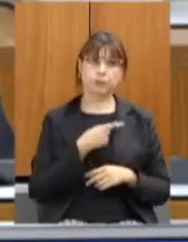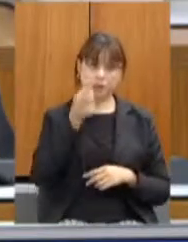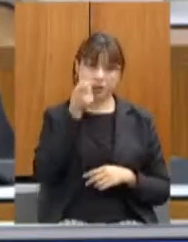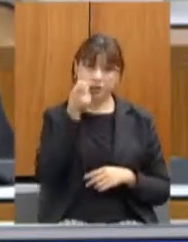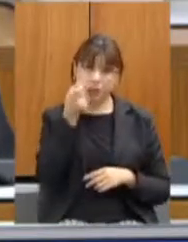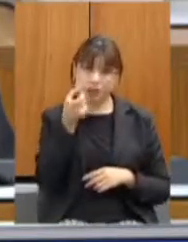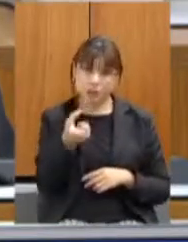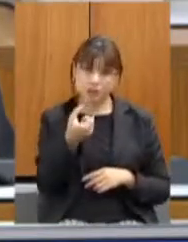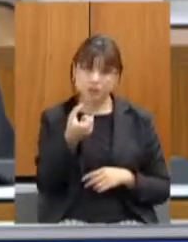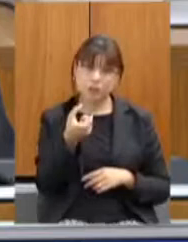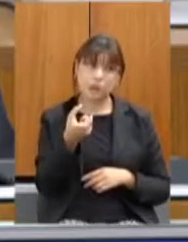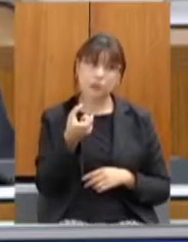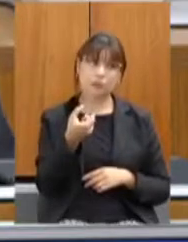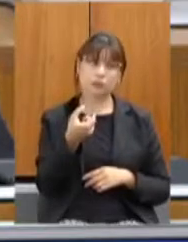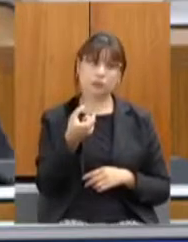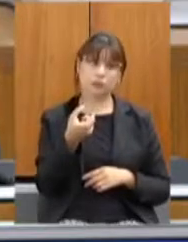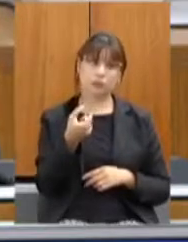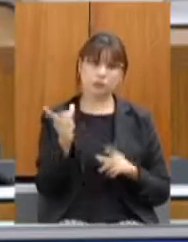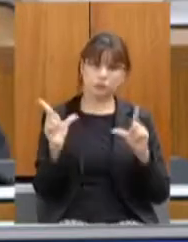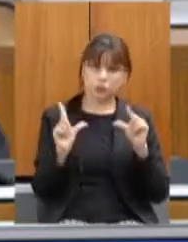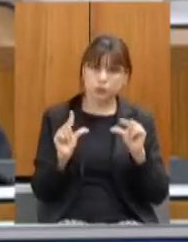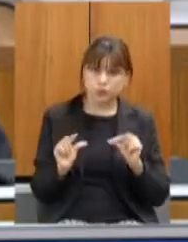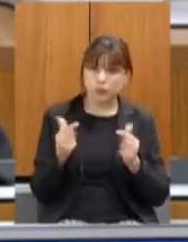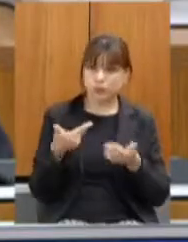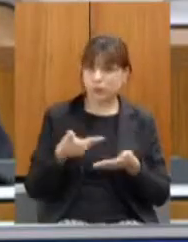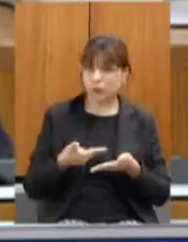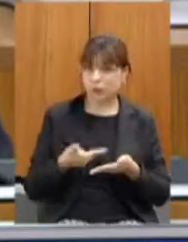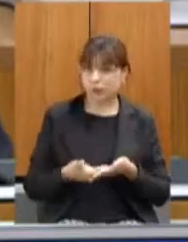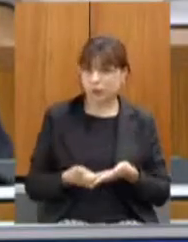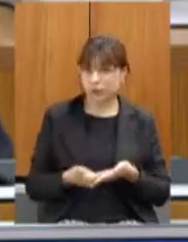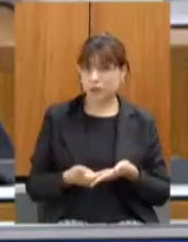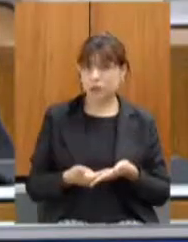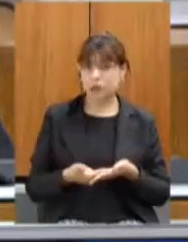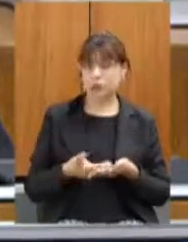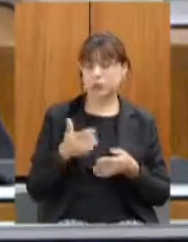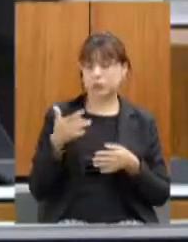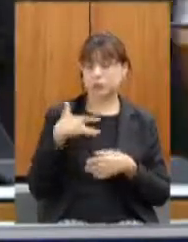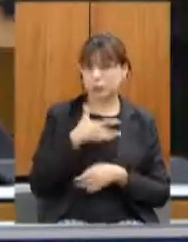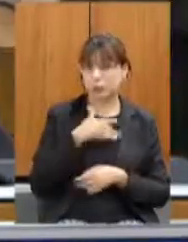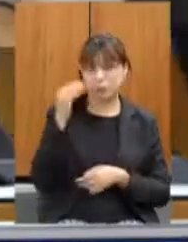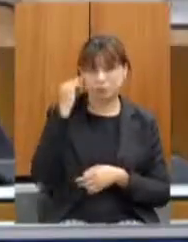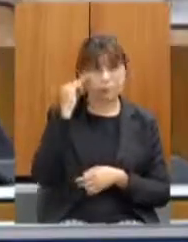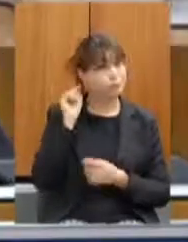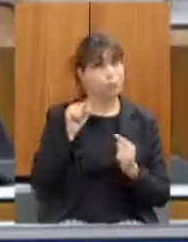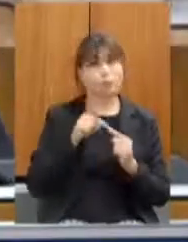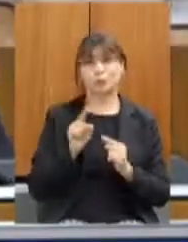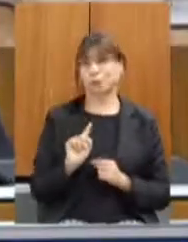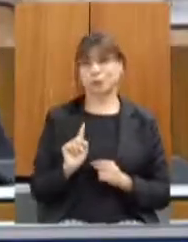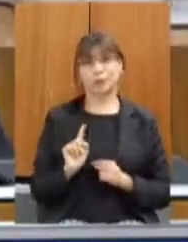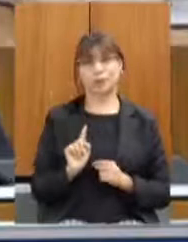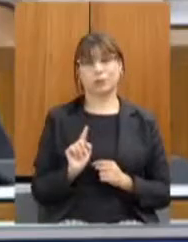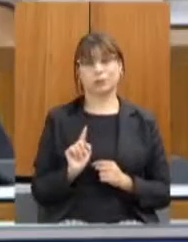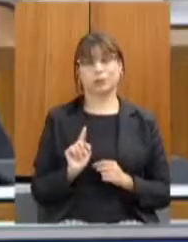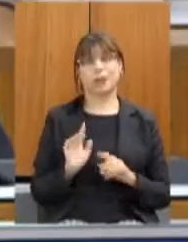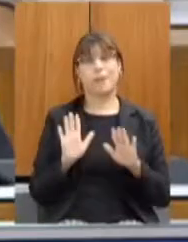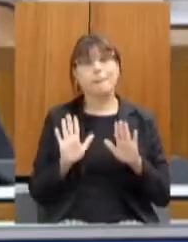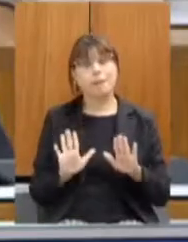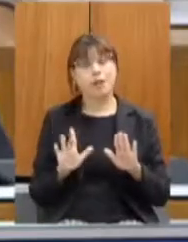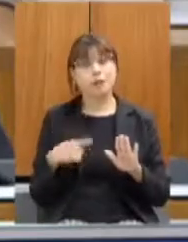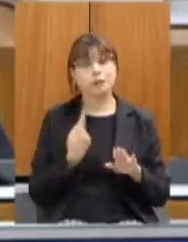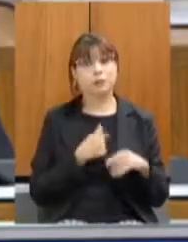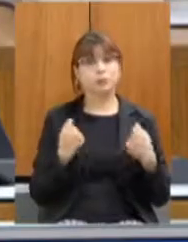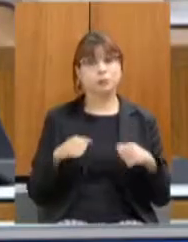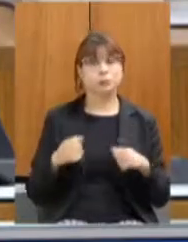em enquanto Essa gestão de reduzir leito de saúde mental não é essa visão o que nós precisamos